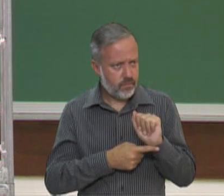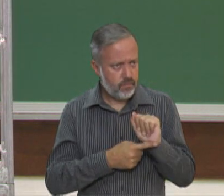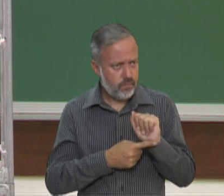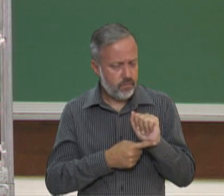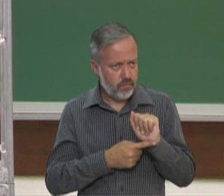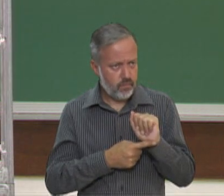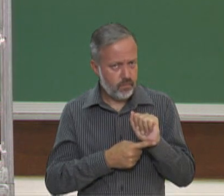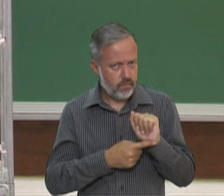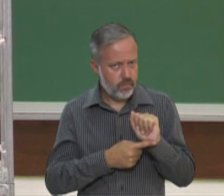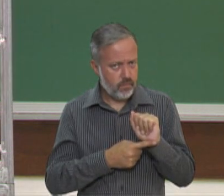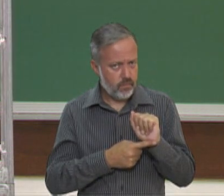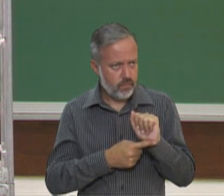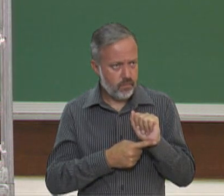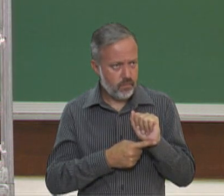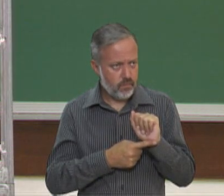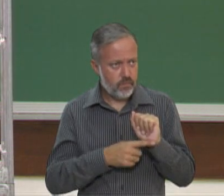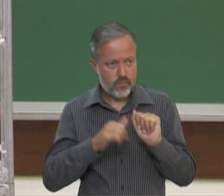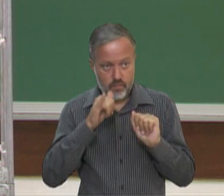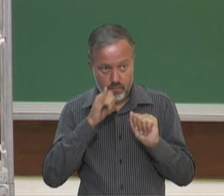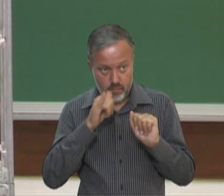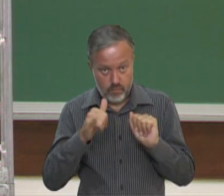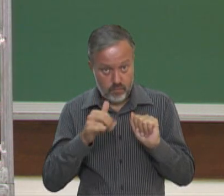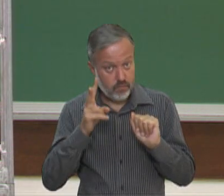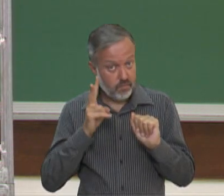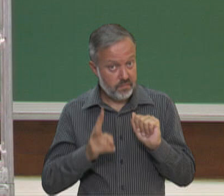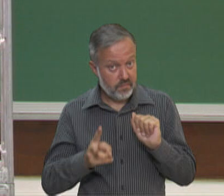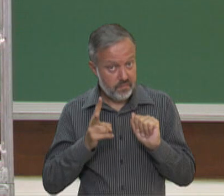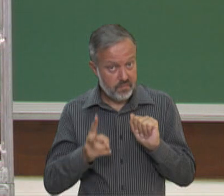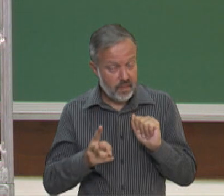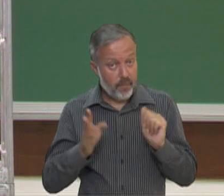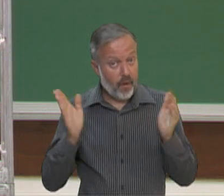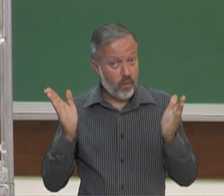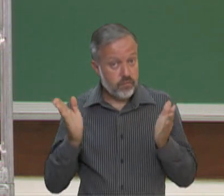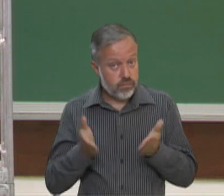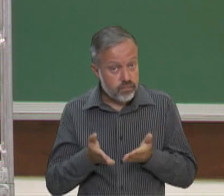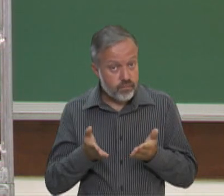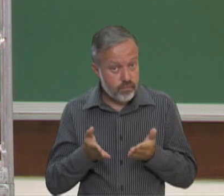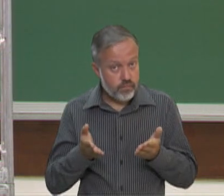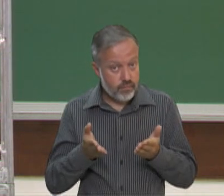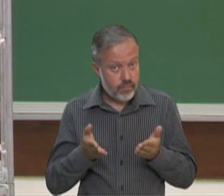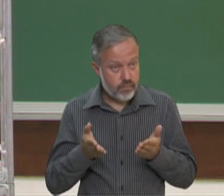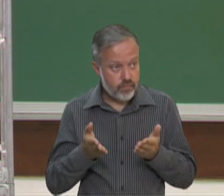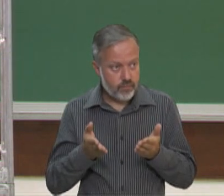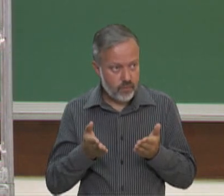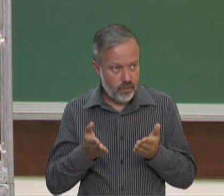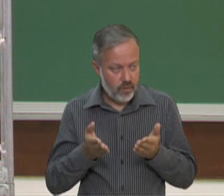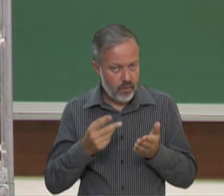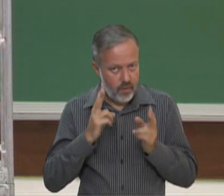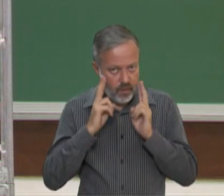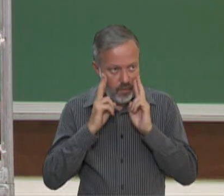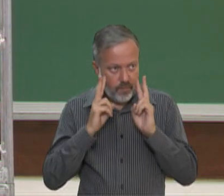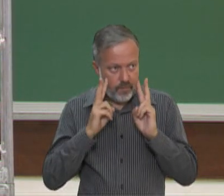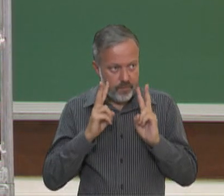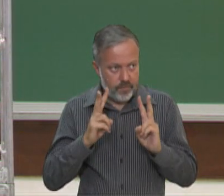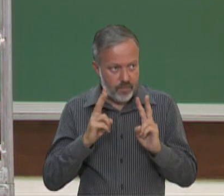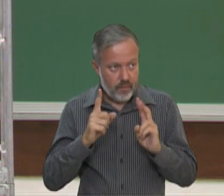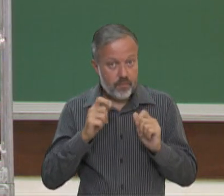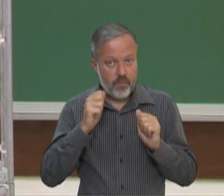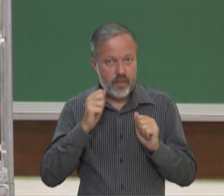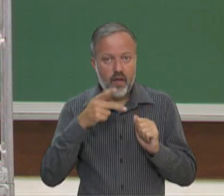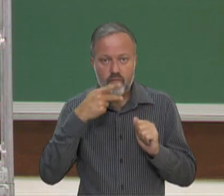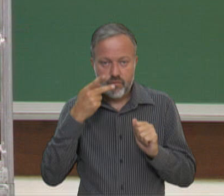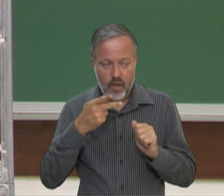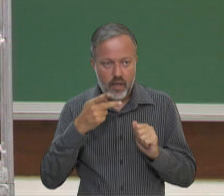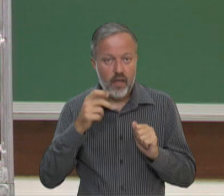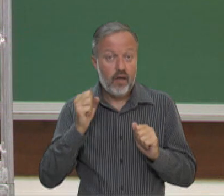modalidade, é outra coisa. A notícia suele ser actual, costuma ser atual. Como a gente acabou de ver, ela pode falar sobre